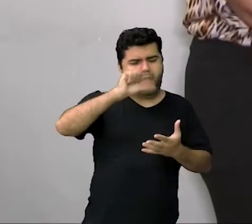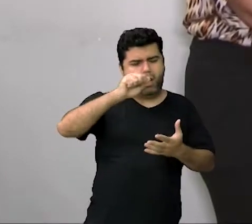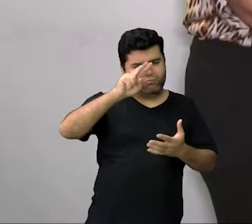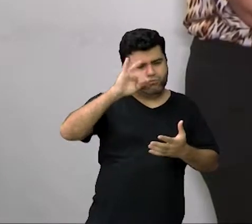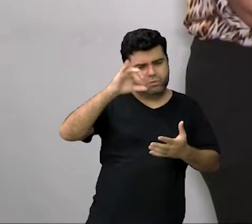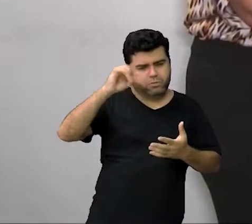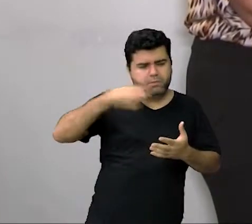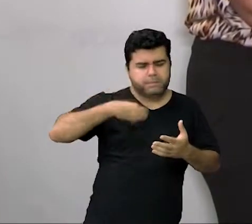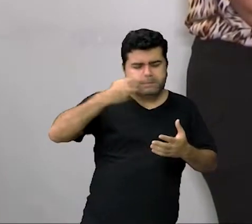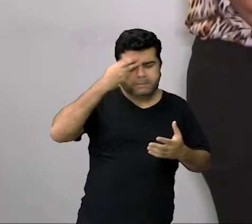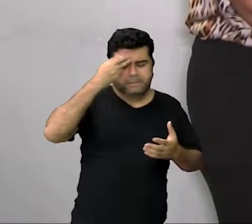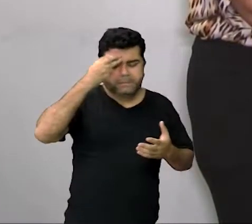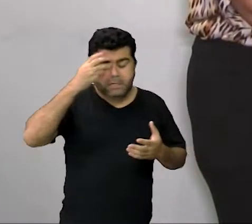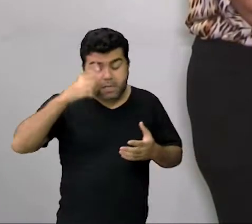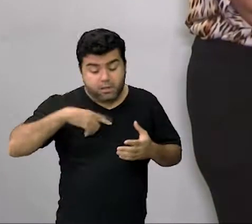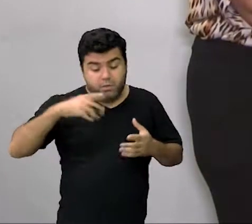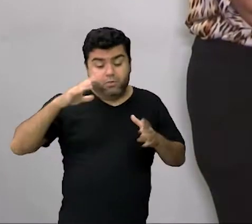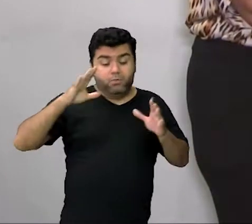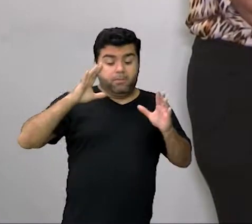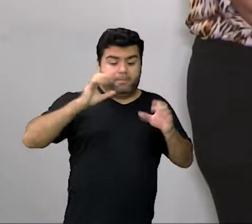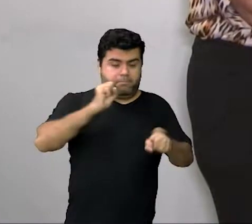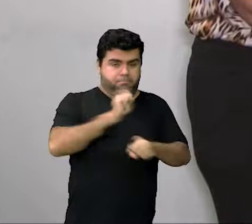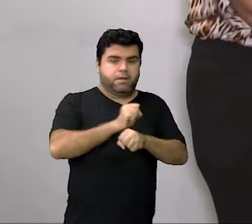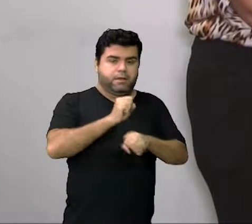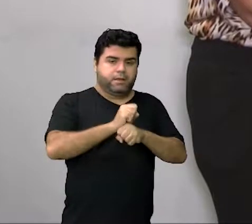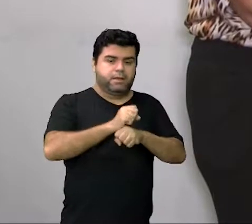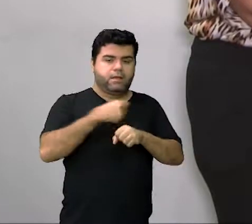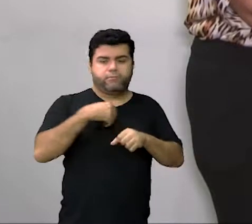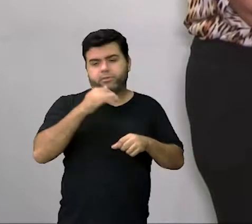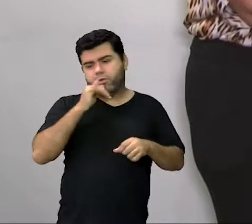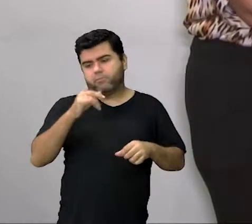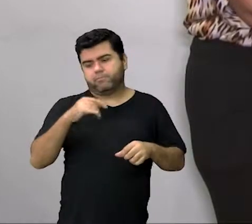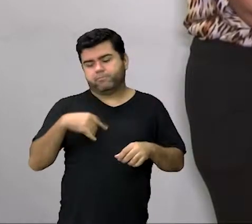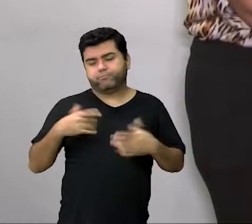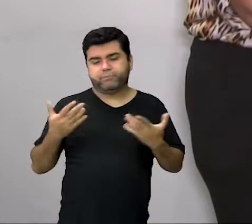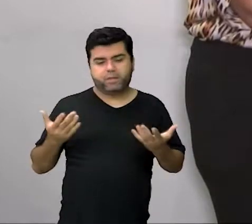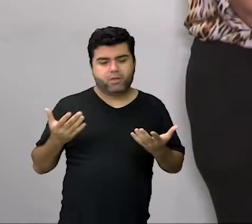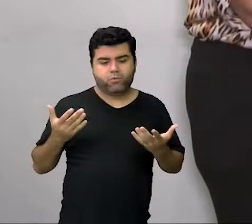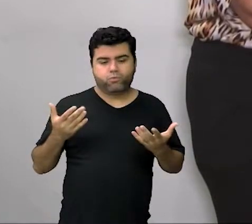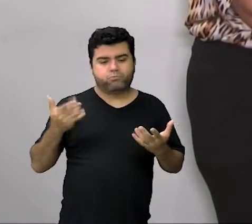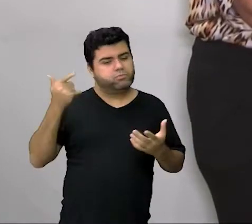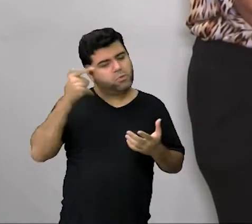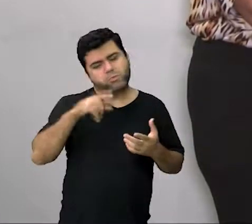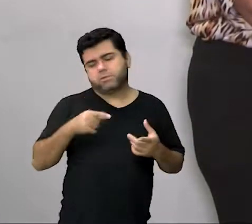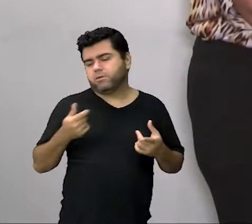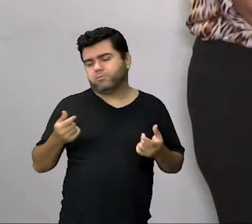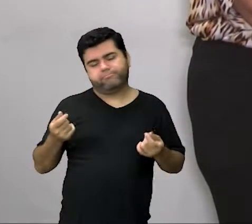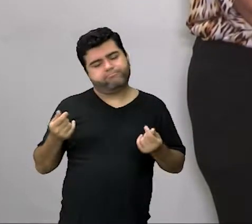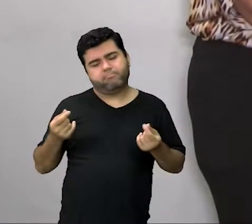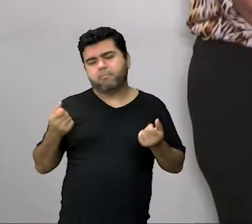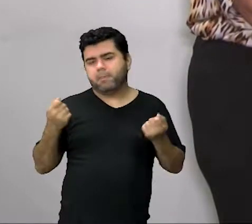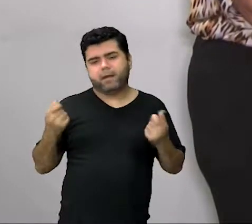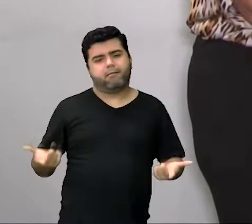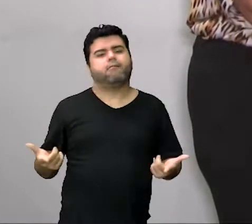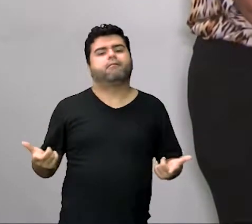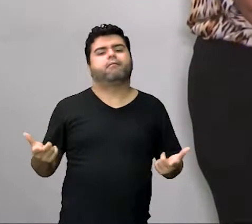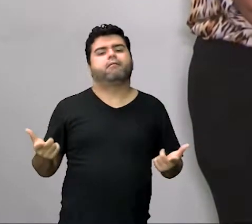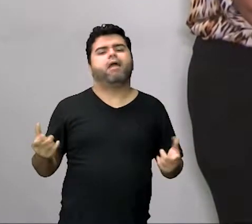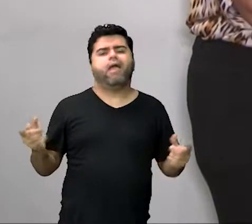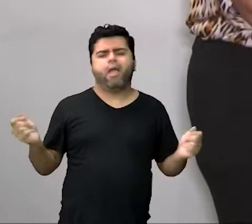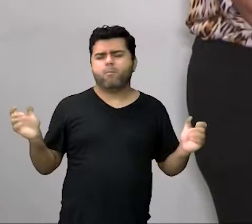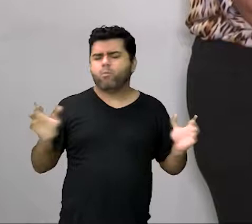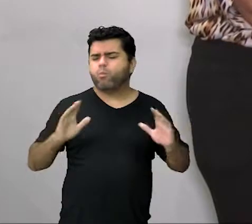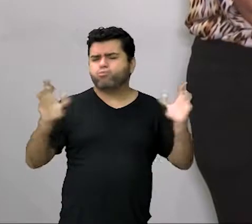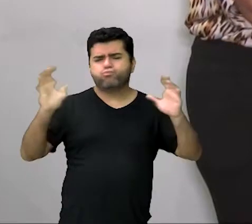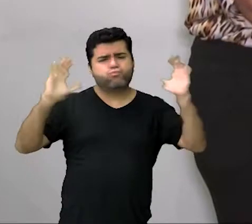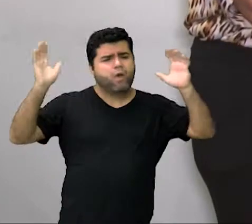eu fazia o tratamento, aí eu tive que parar, né? Cheguei nas duas e falei, eu não tenho mais condições financeiras, porque é um tratamento caro.